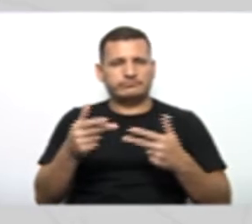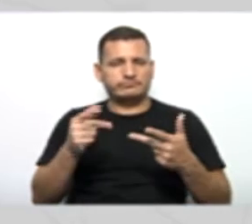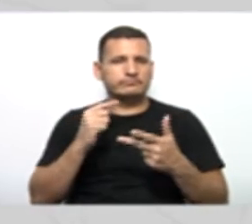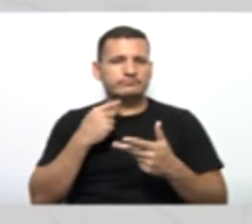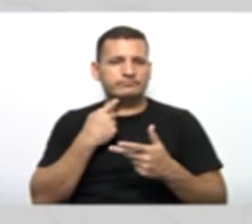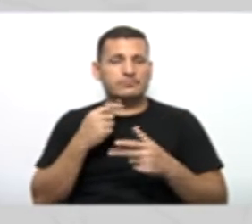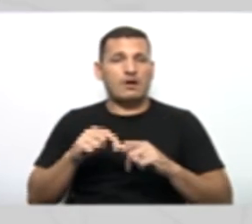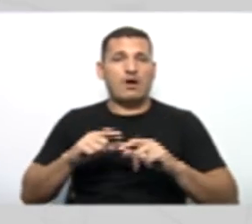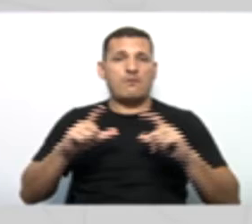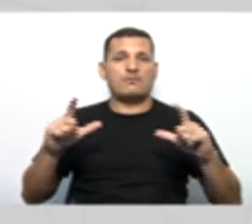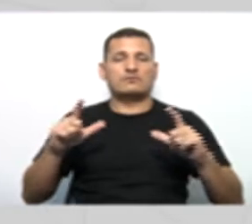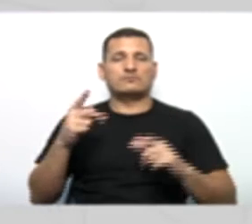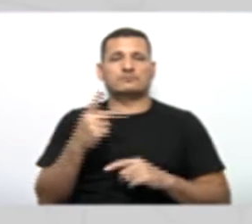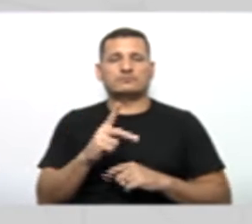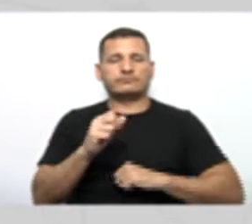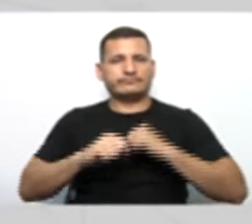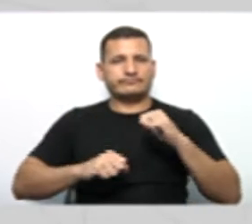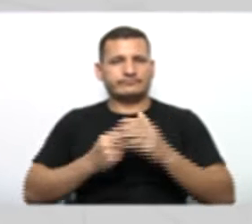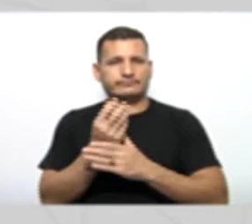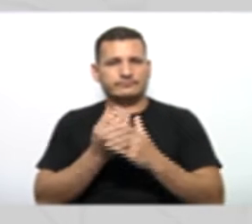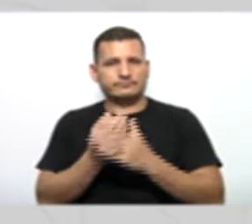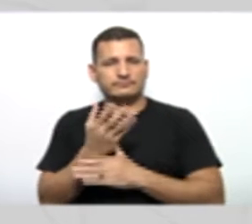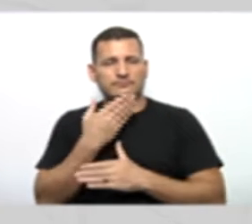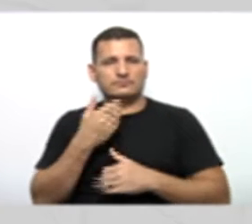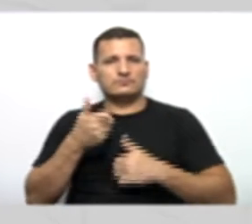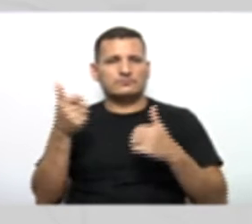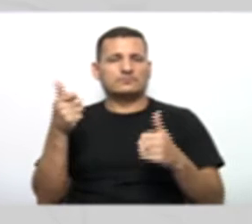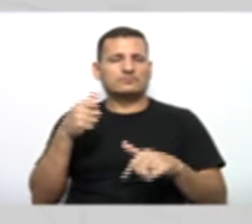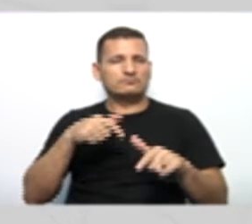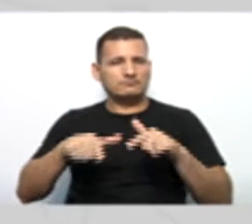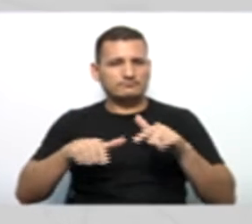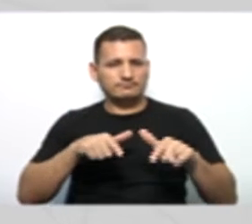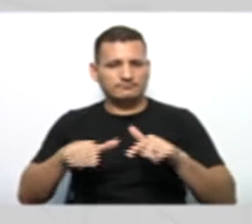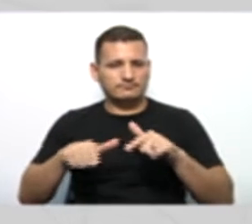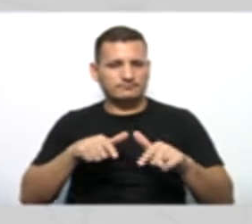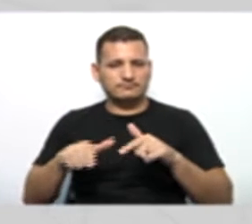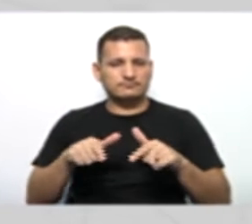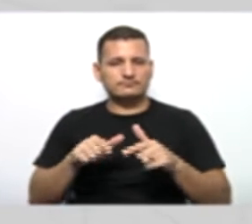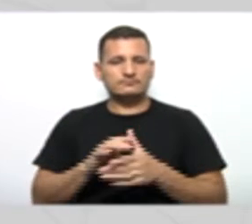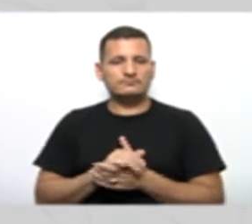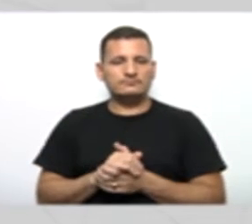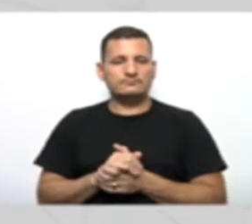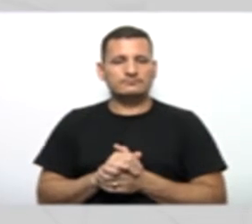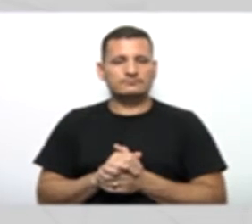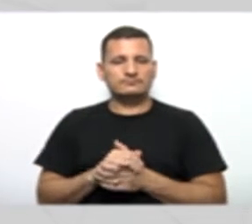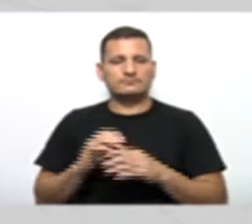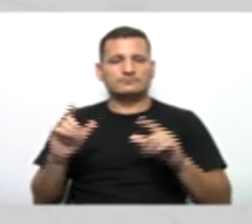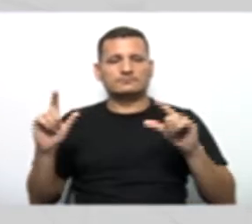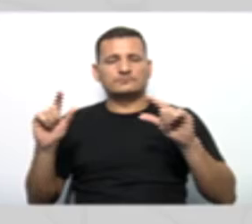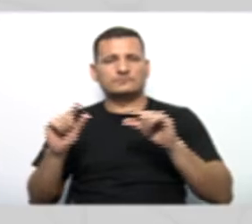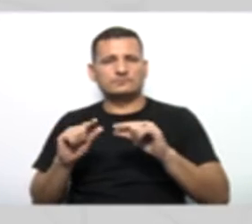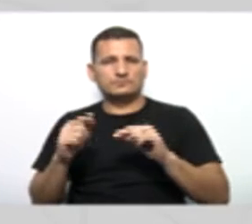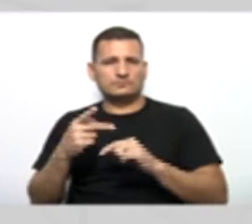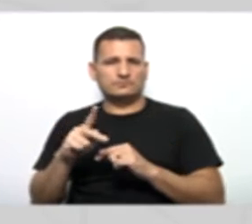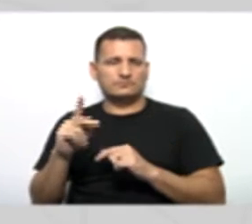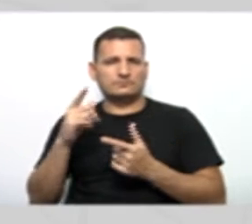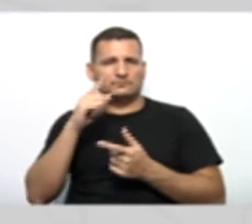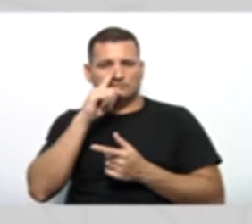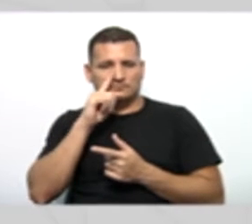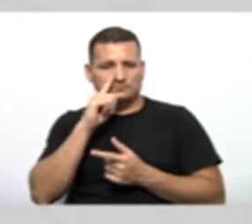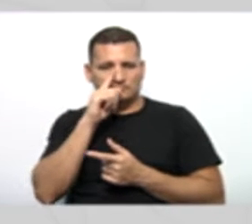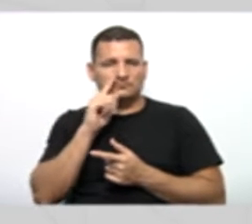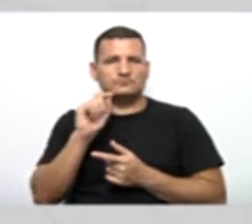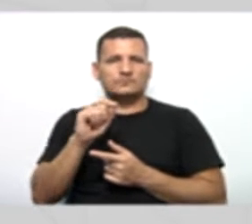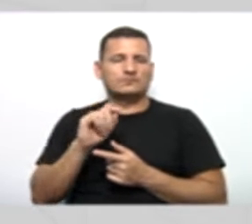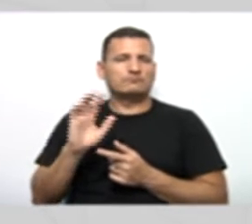sua produtividade através de melhoria das condições de trabalho e minimize os seus riscos relativos a